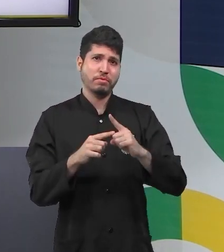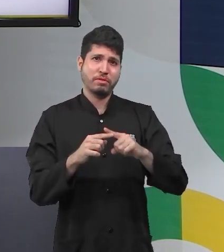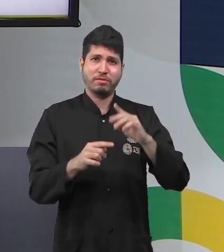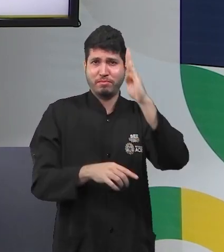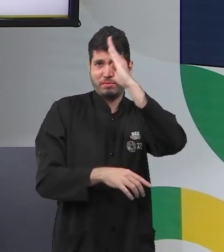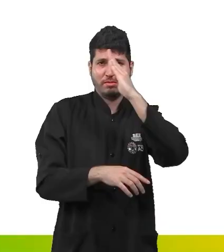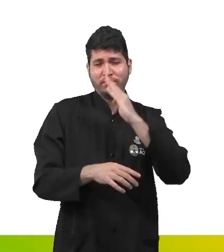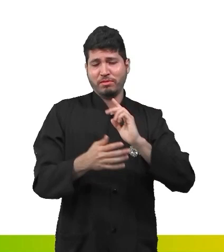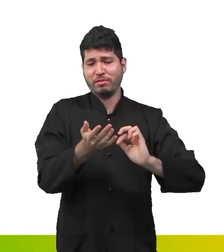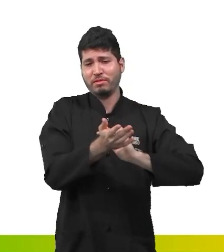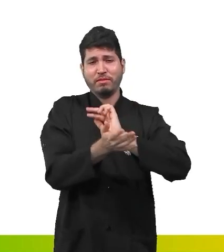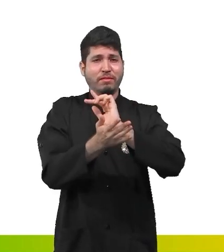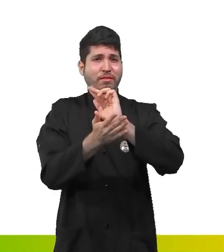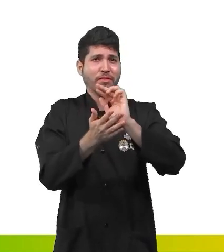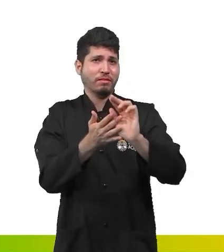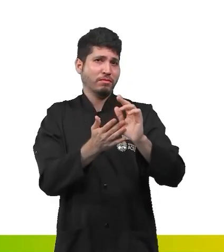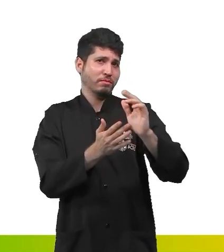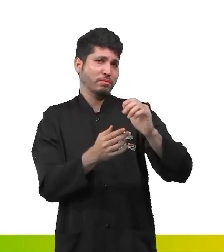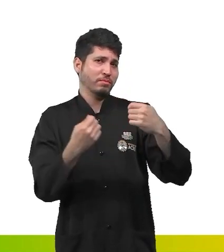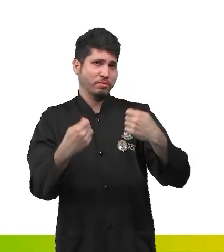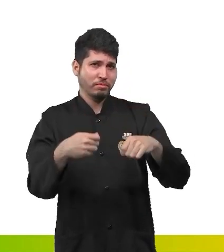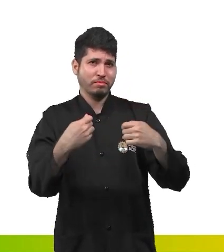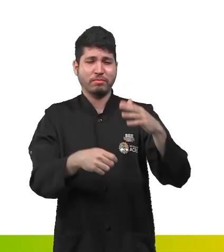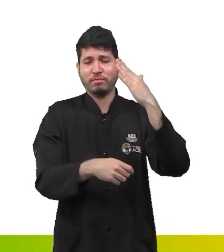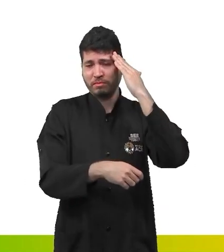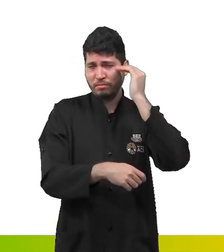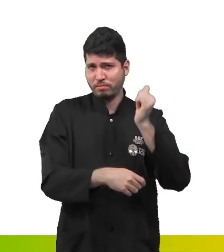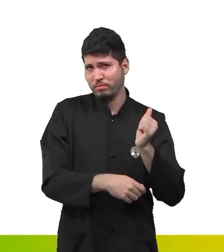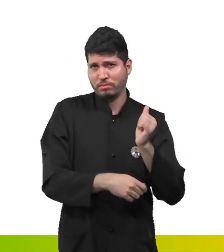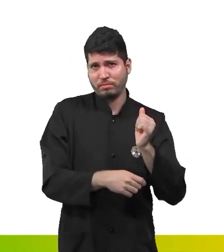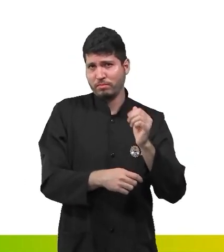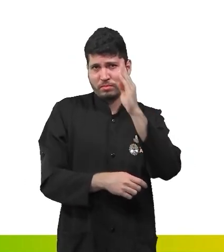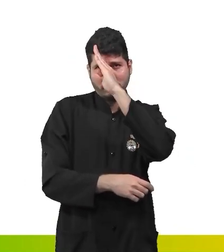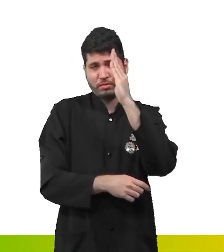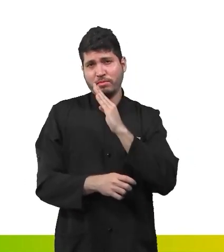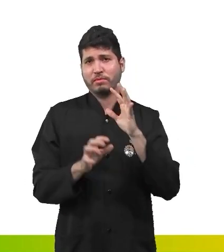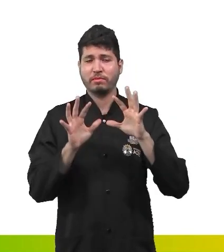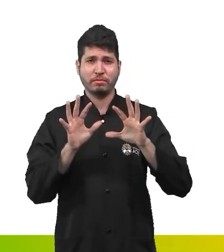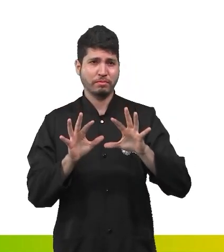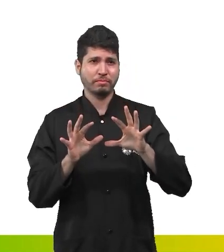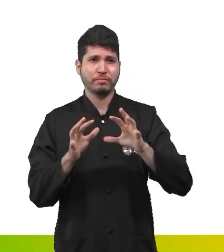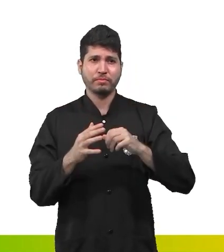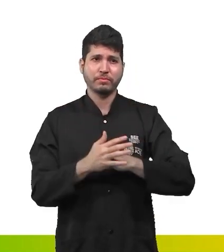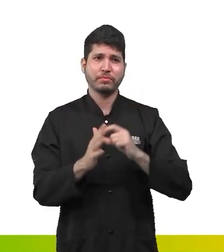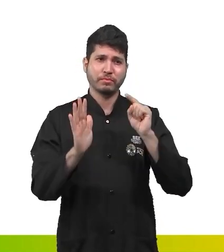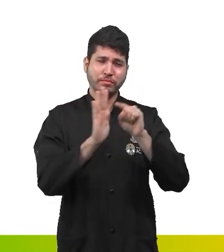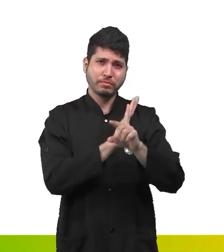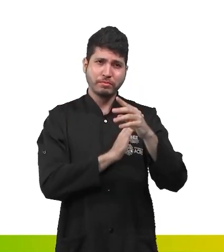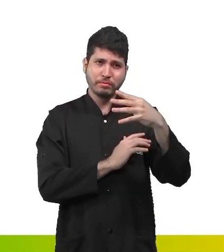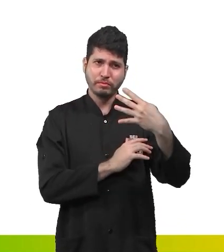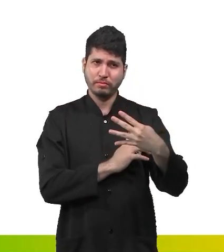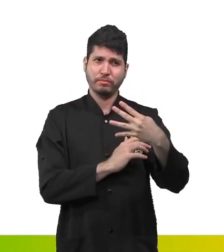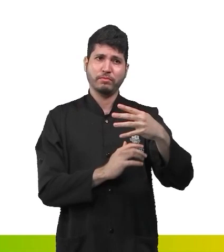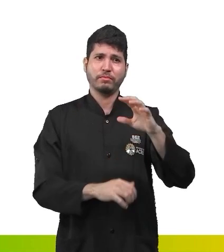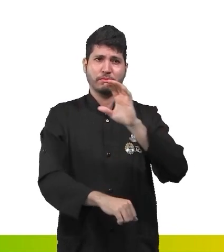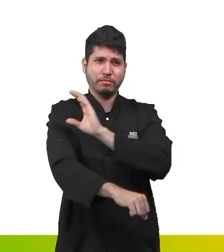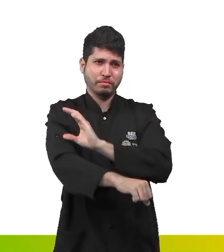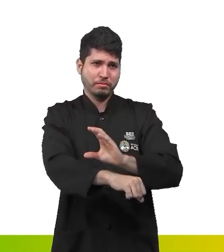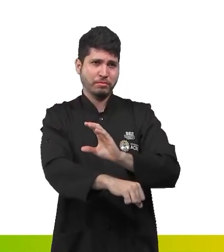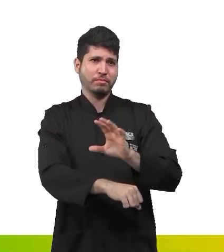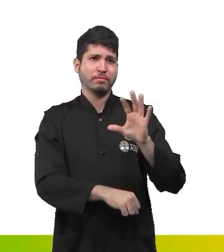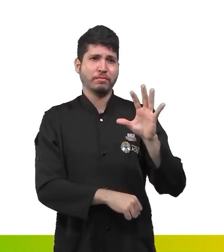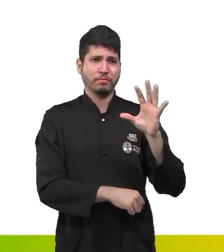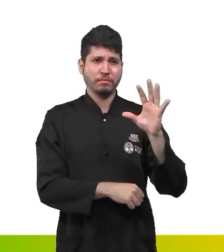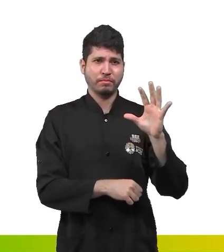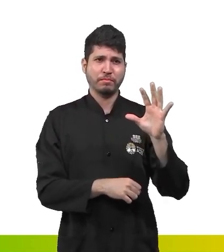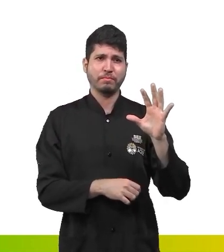Então, vamos para mais uma para finalizar. Identidade cultural, questão 4. A cultura é um fenômeno complexo